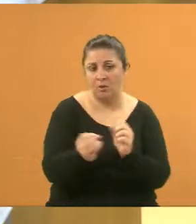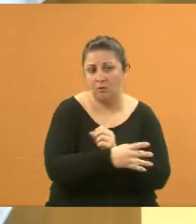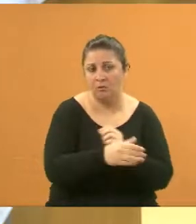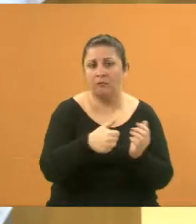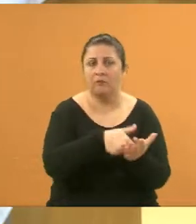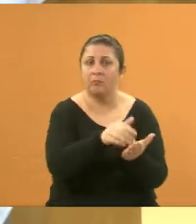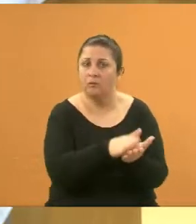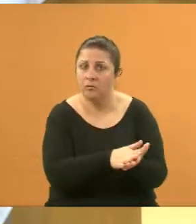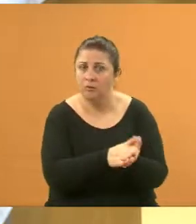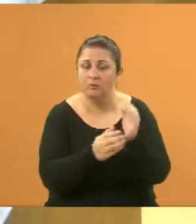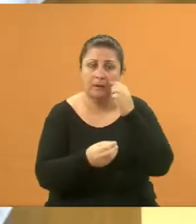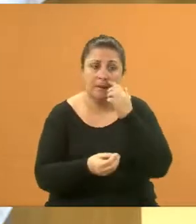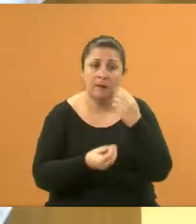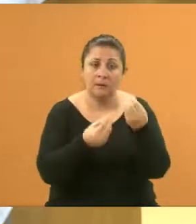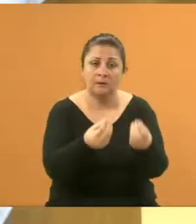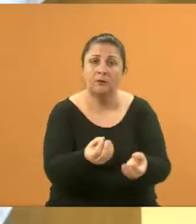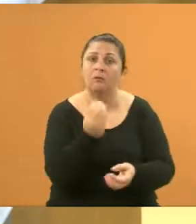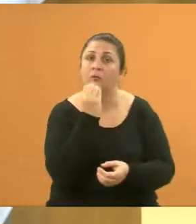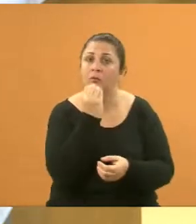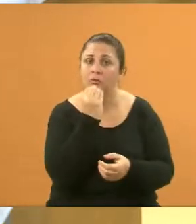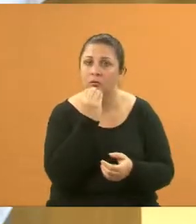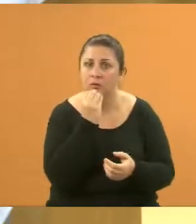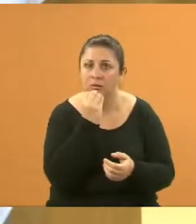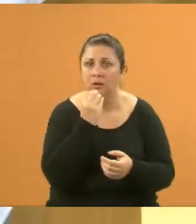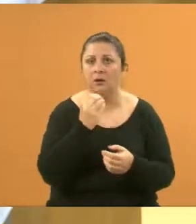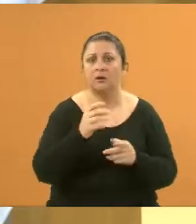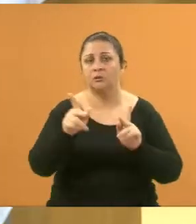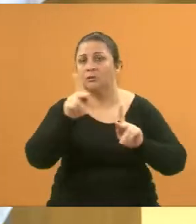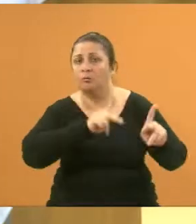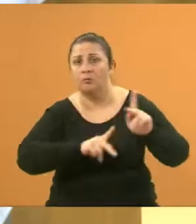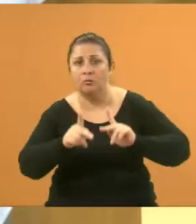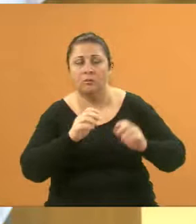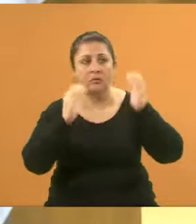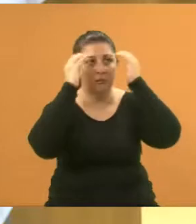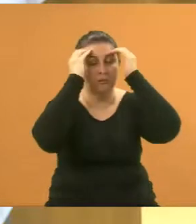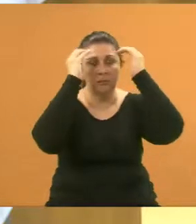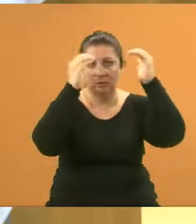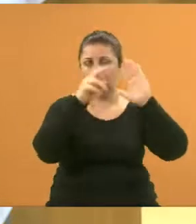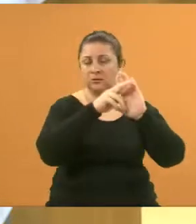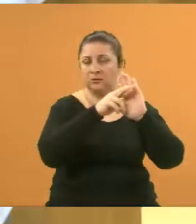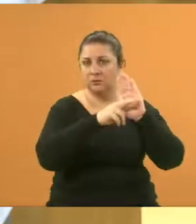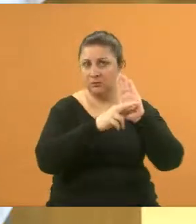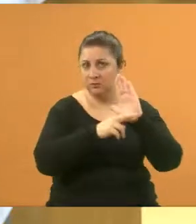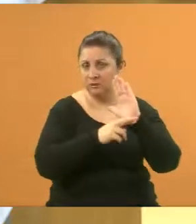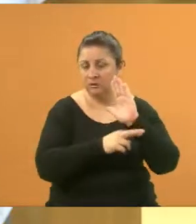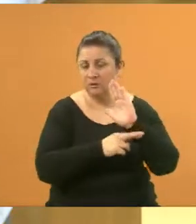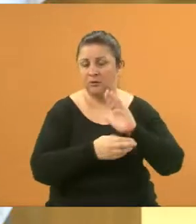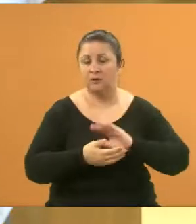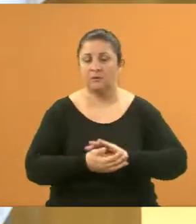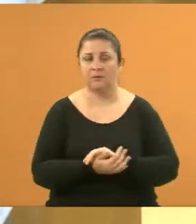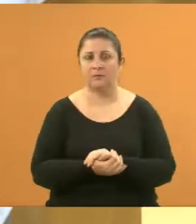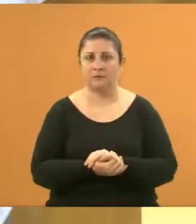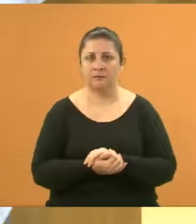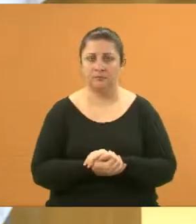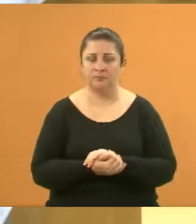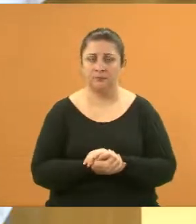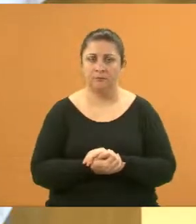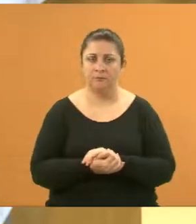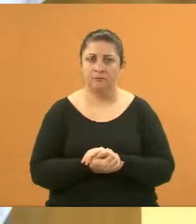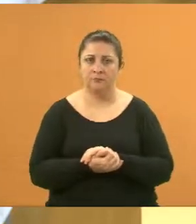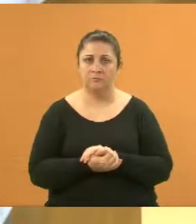é garantir que o munícipe cumpra com as normas e diretrizes estabelecidas pelo Código de Normas, Posturas e